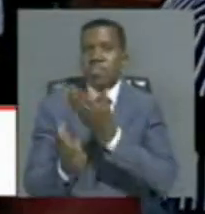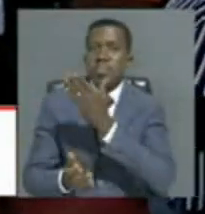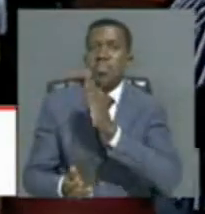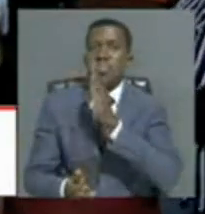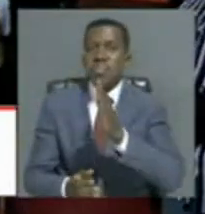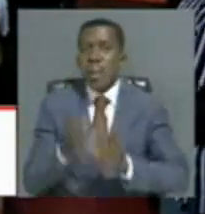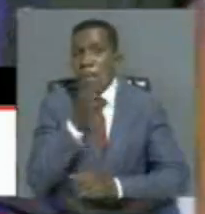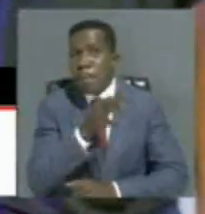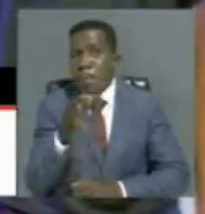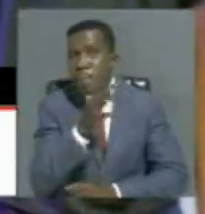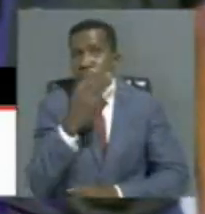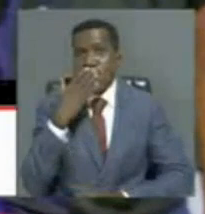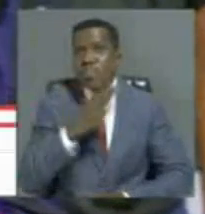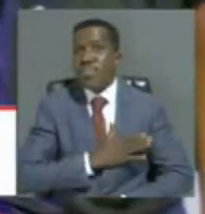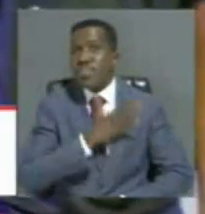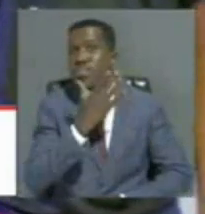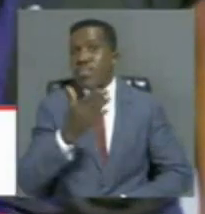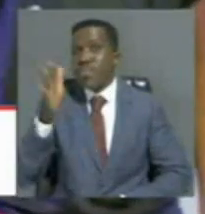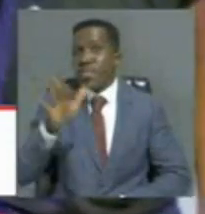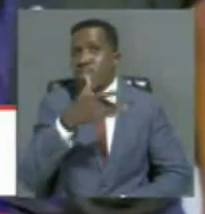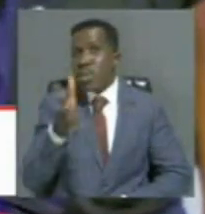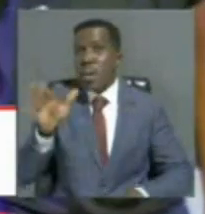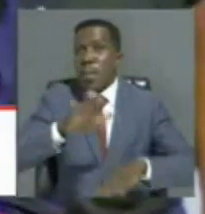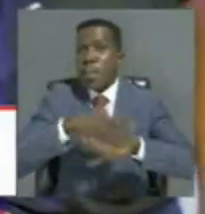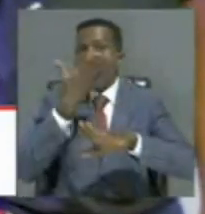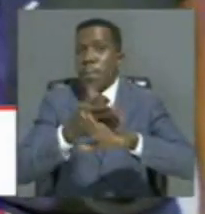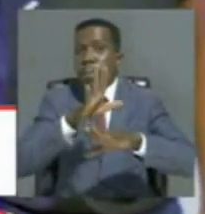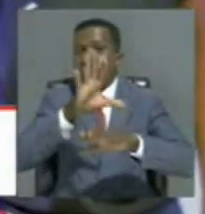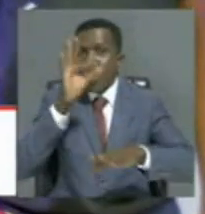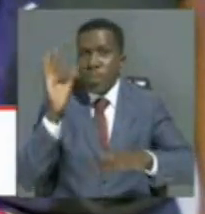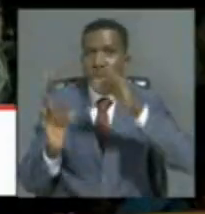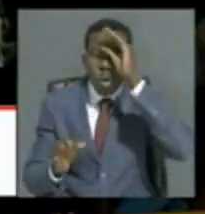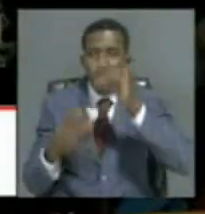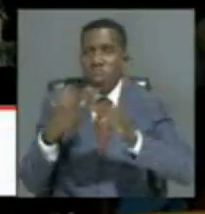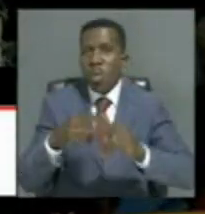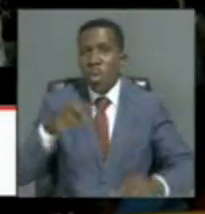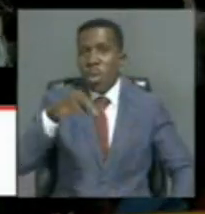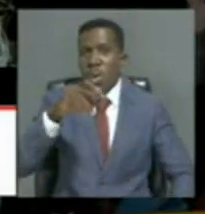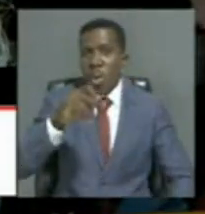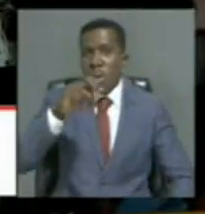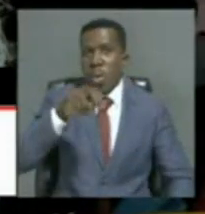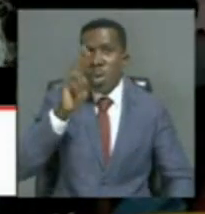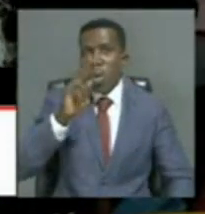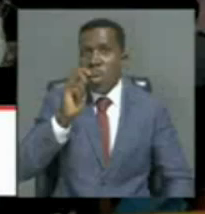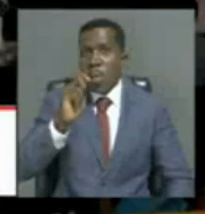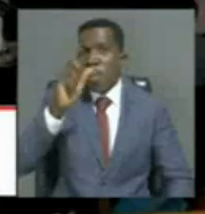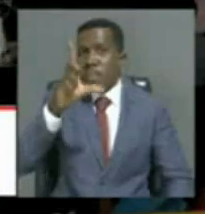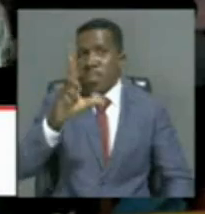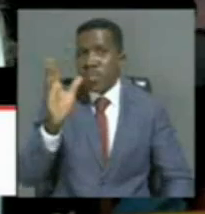centro das atenções, um homenageado que dispensa apresentações. Manuel Rui é realmente, como já disseram aqui, um